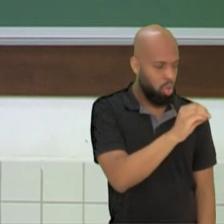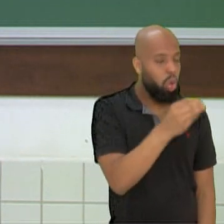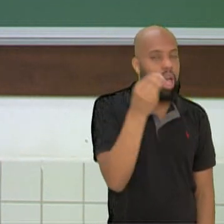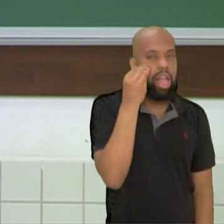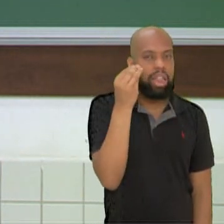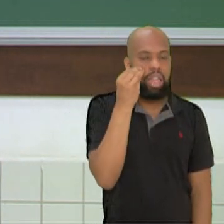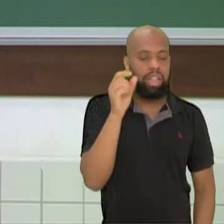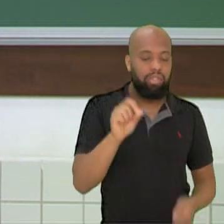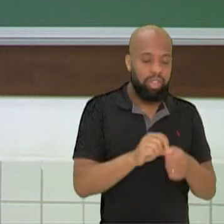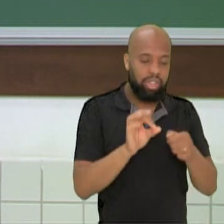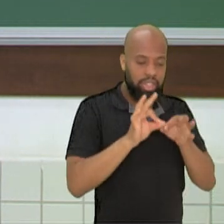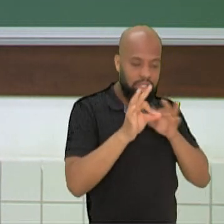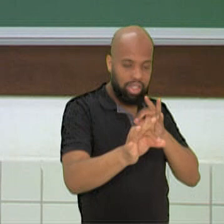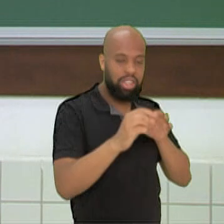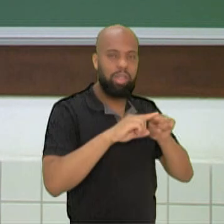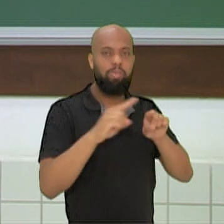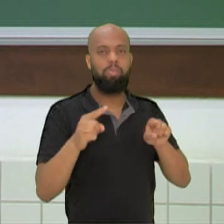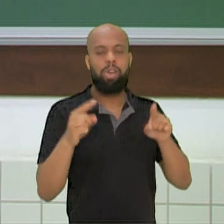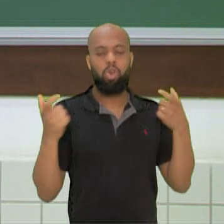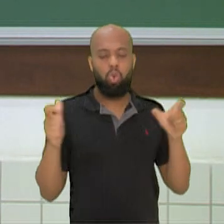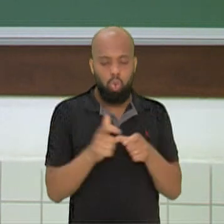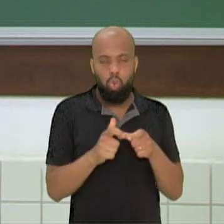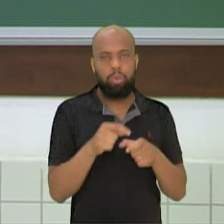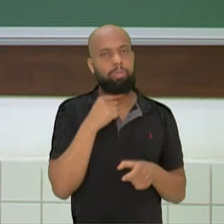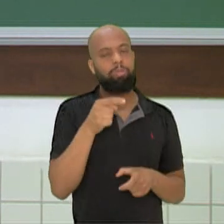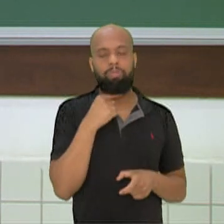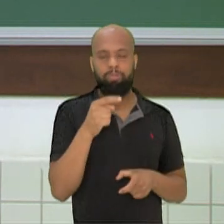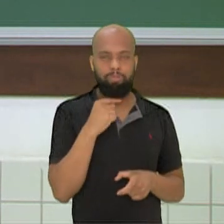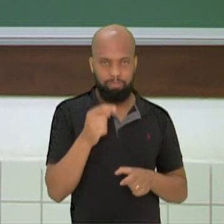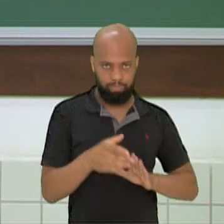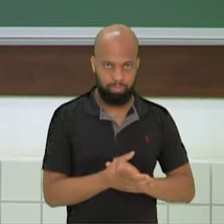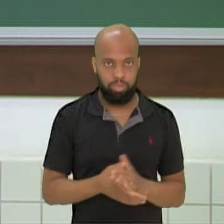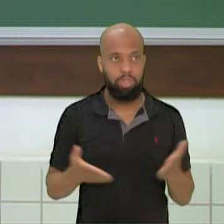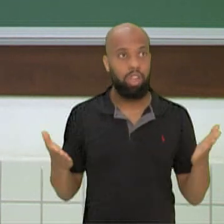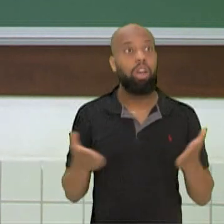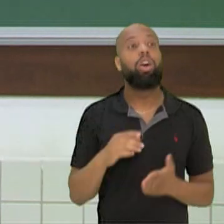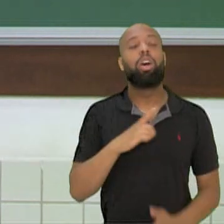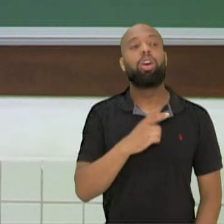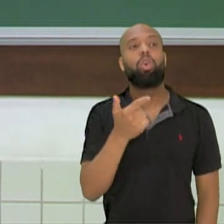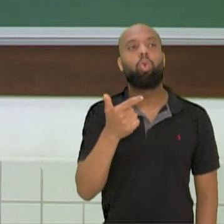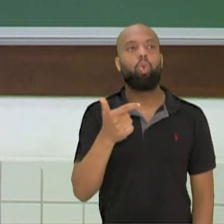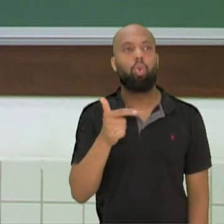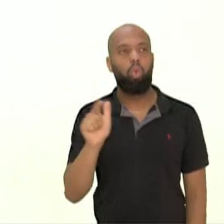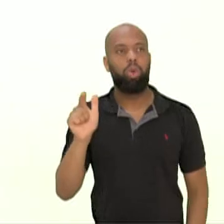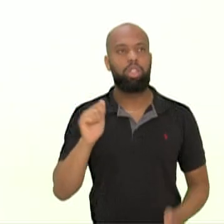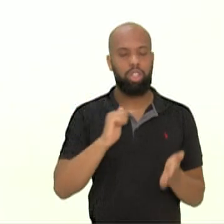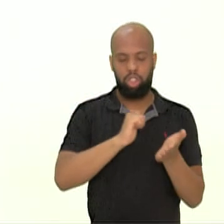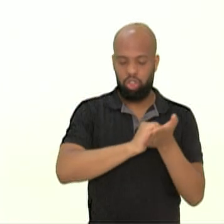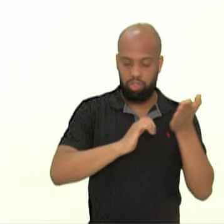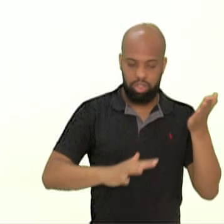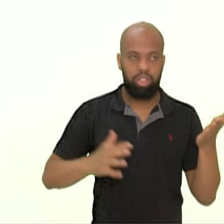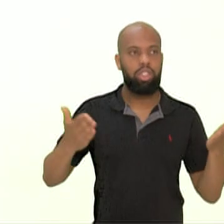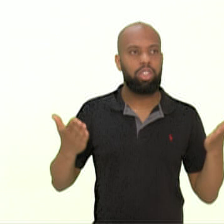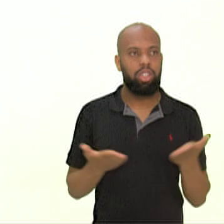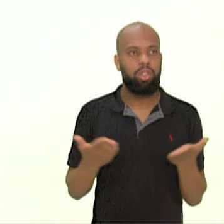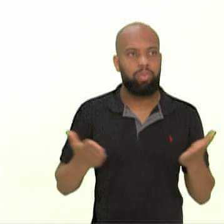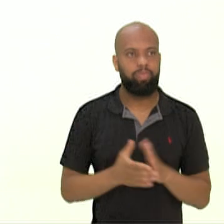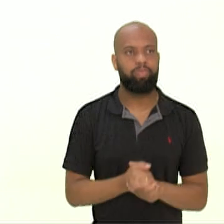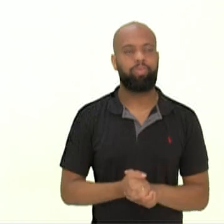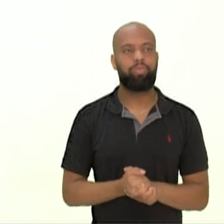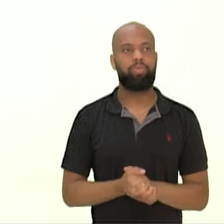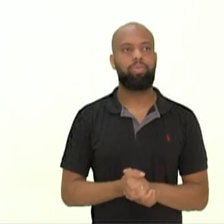essa distância, mas a distância é pequena demais para que isso venha a ocorrer, ok? Então vamos ali à próxima tela. Olha o que temos aqui, ó, um